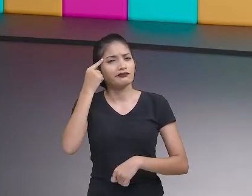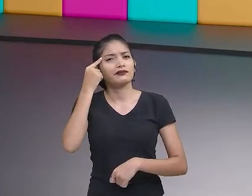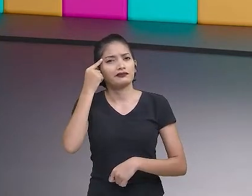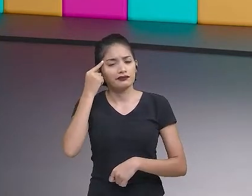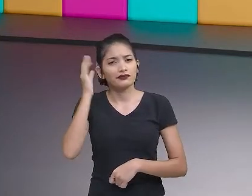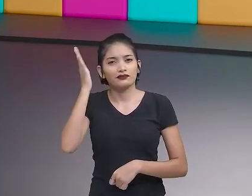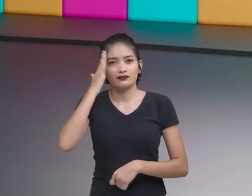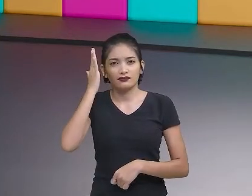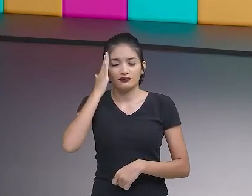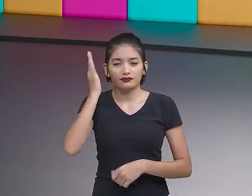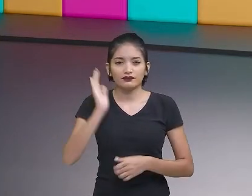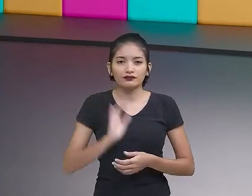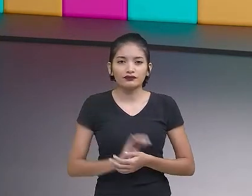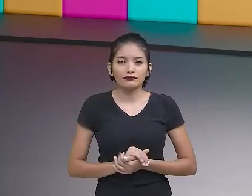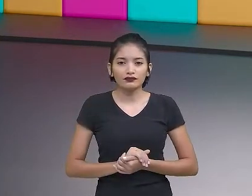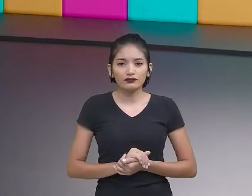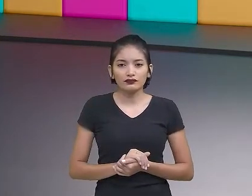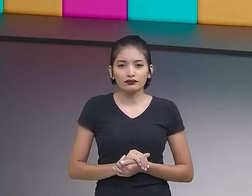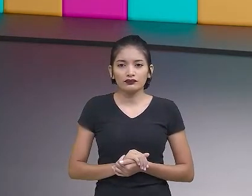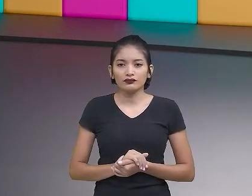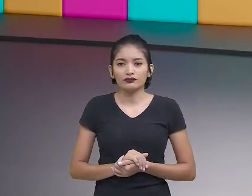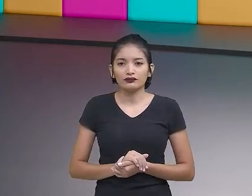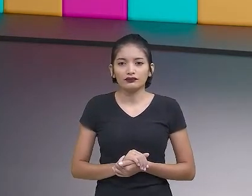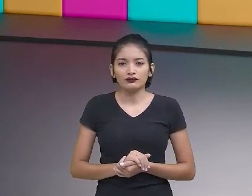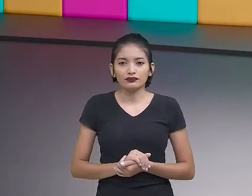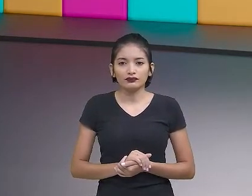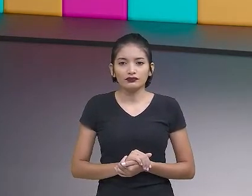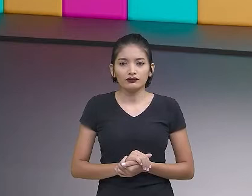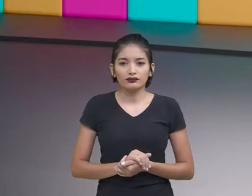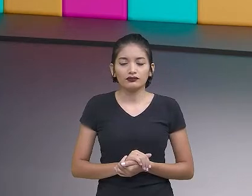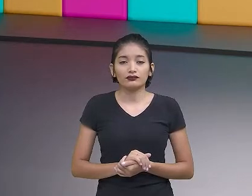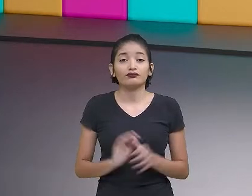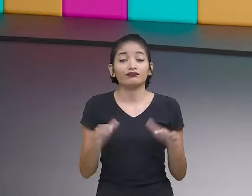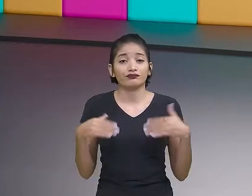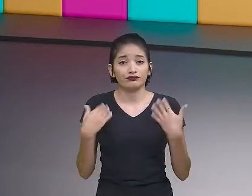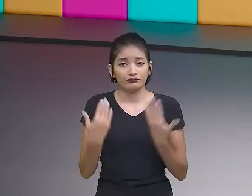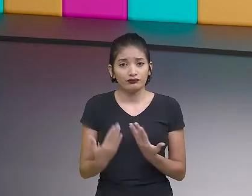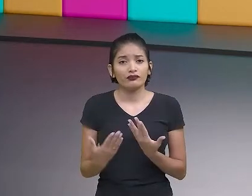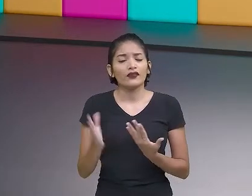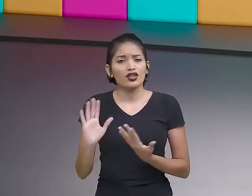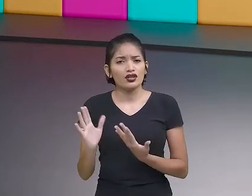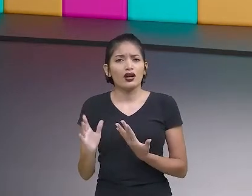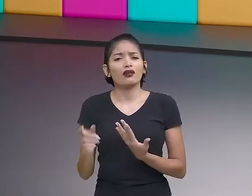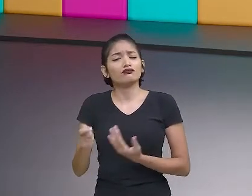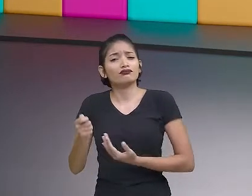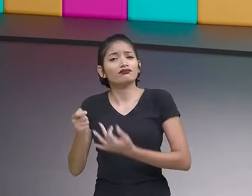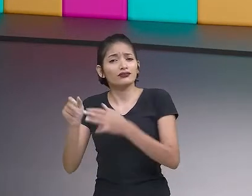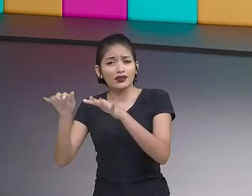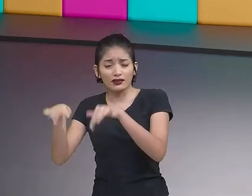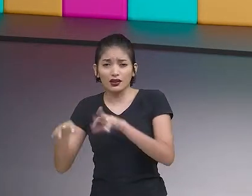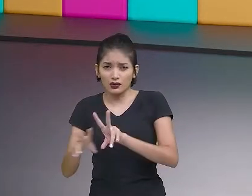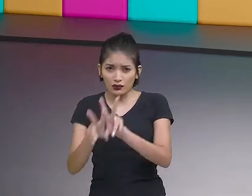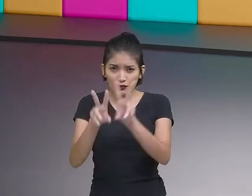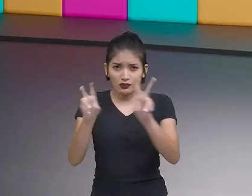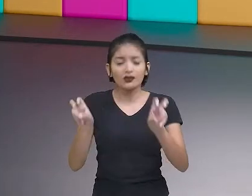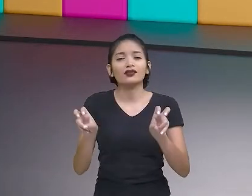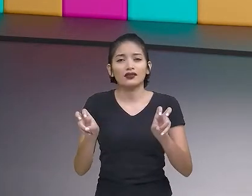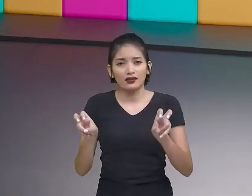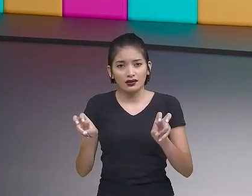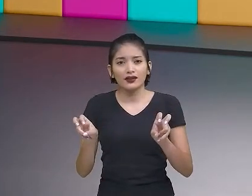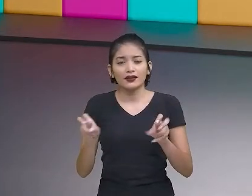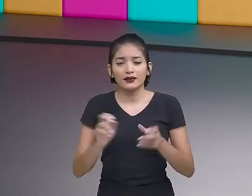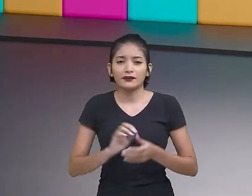tá bom? Então, assim, gente, a gente já está quase finalizando o nosso encontro,